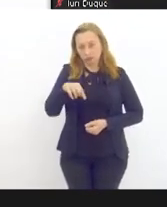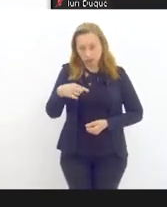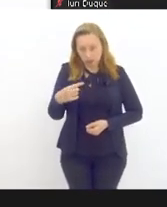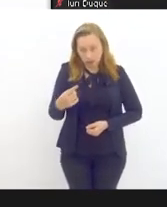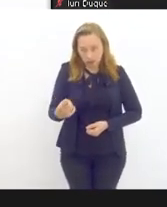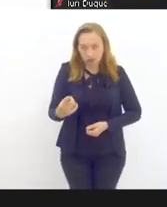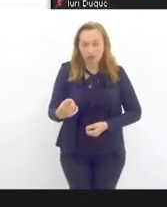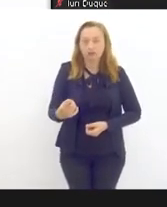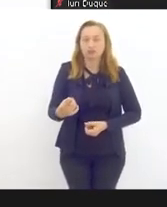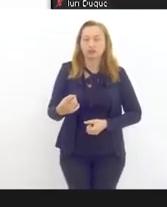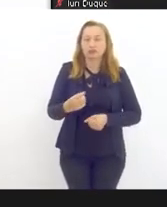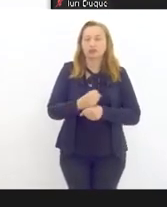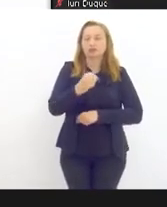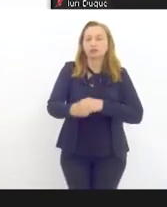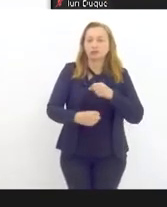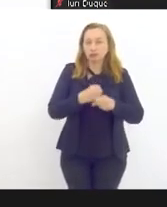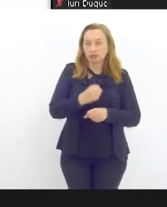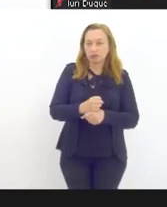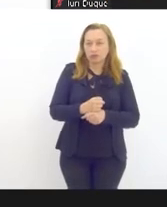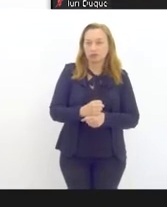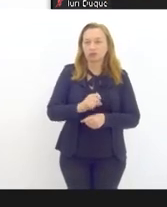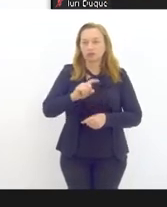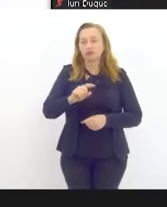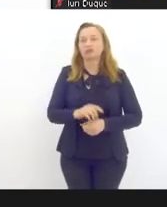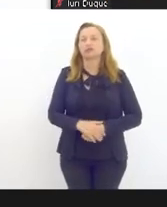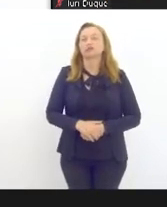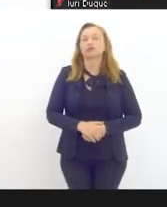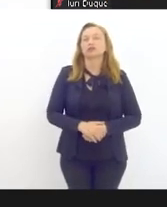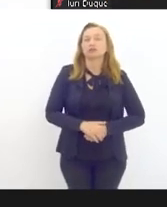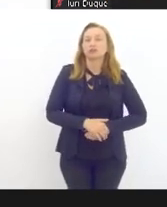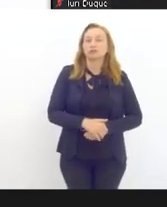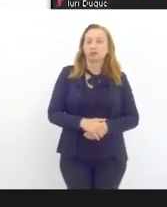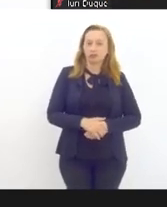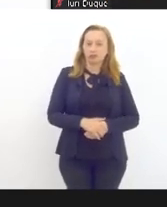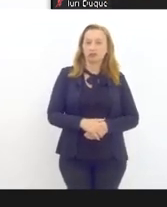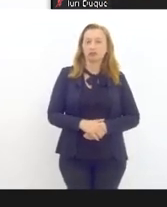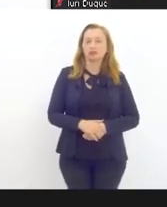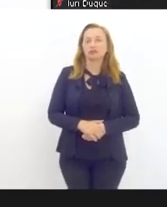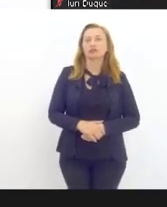legislativa seria depois dessa data. Pode passar.